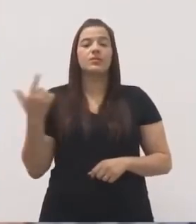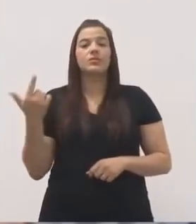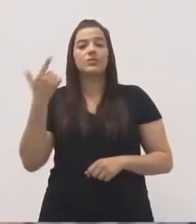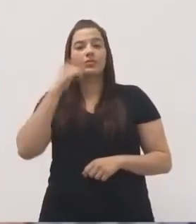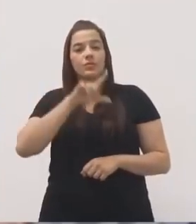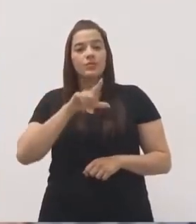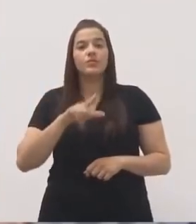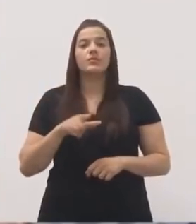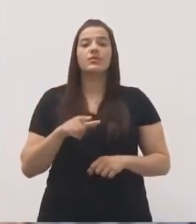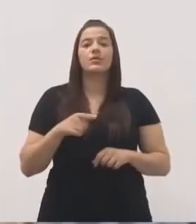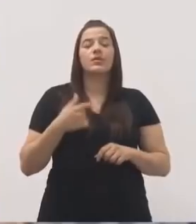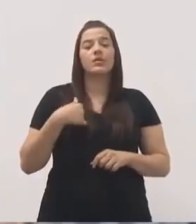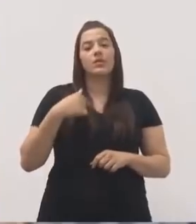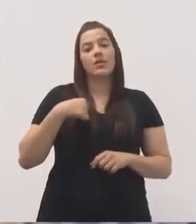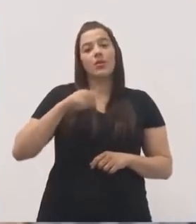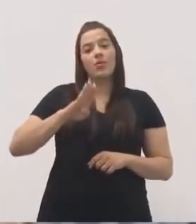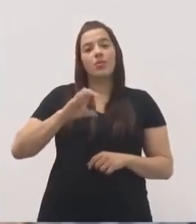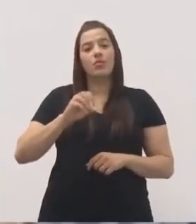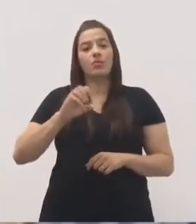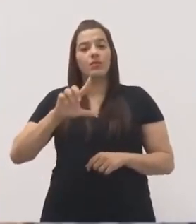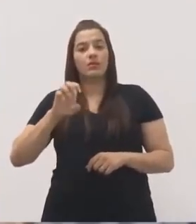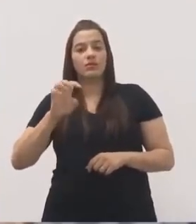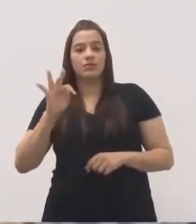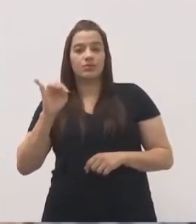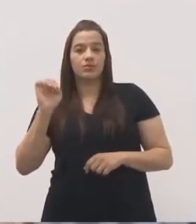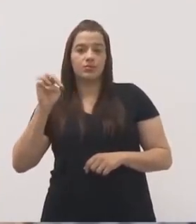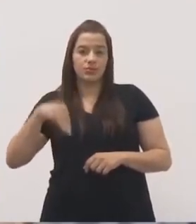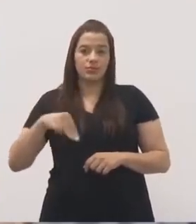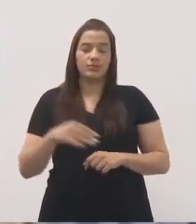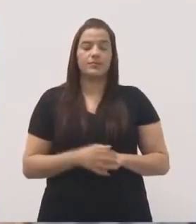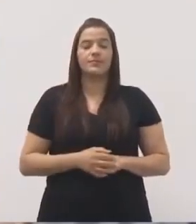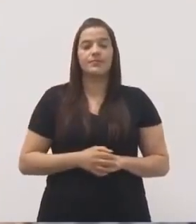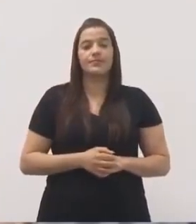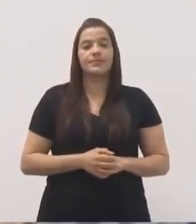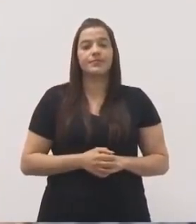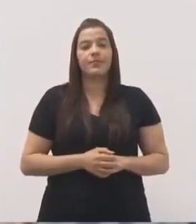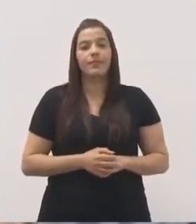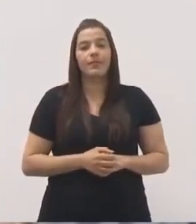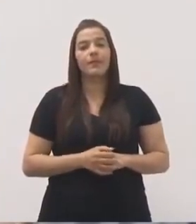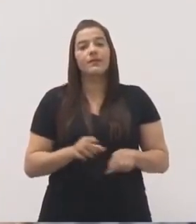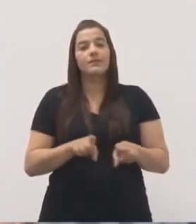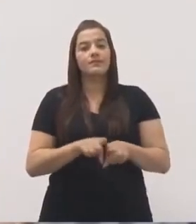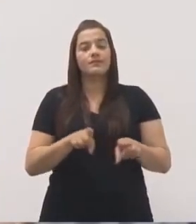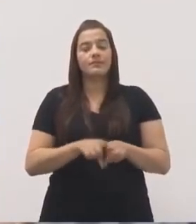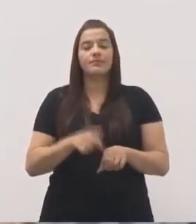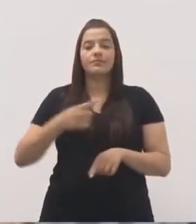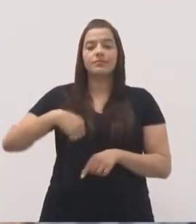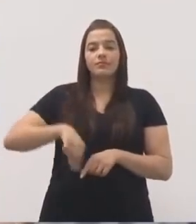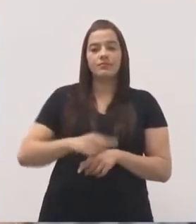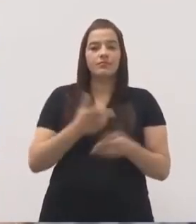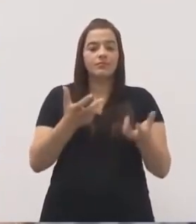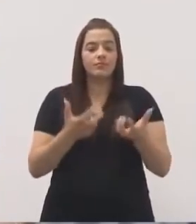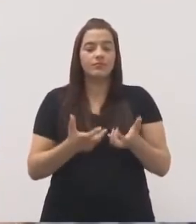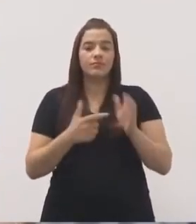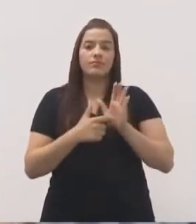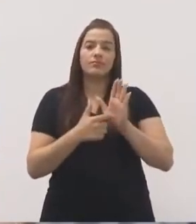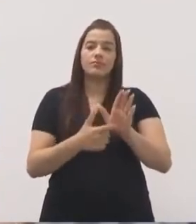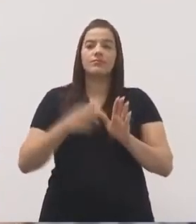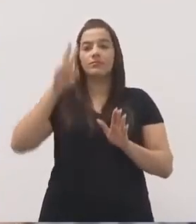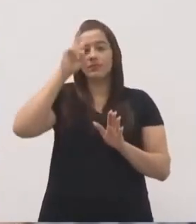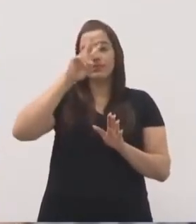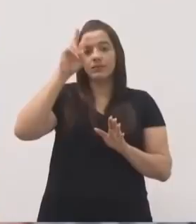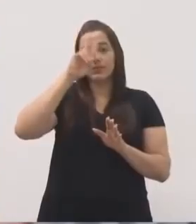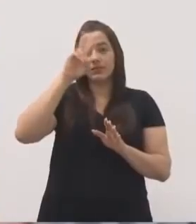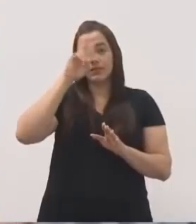o boletim de resultados do SAEB. Gostaria de lembrar também, a questão da evasão